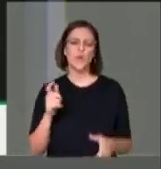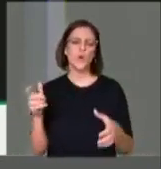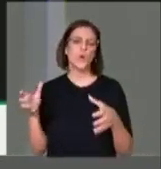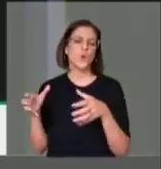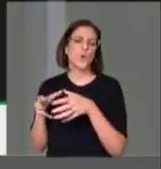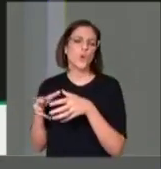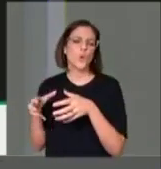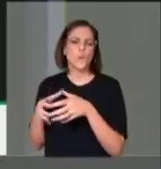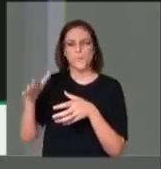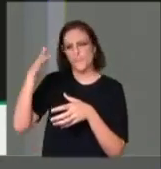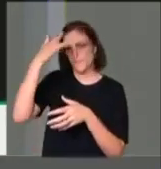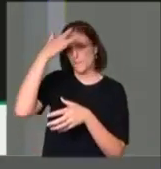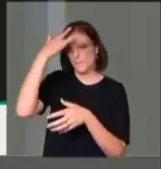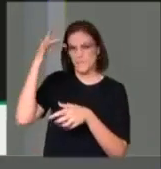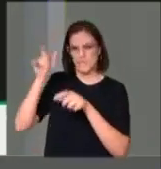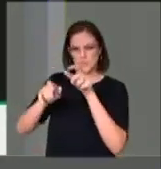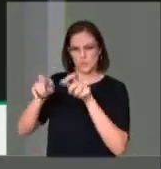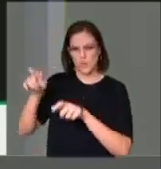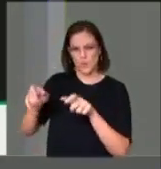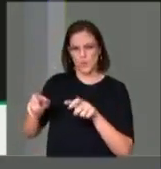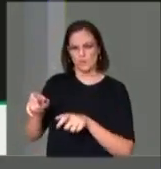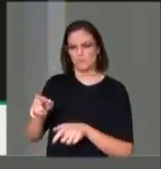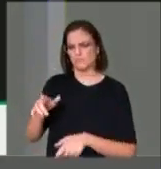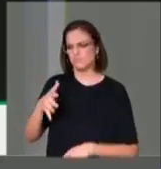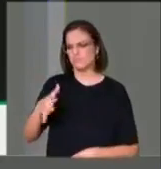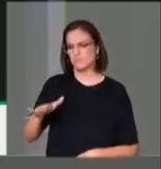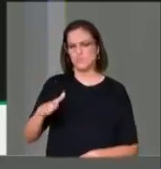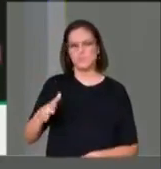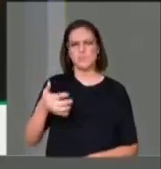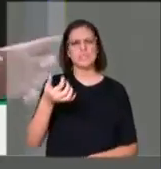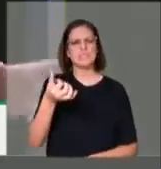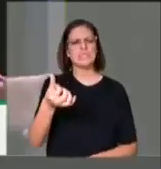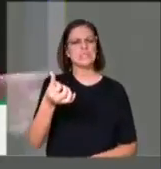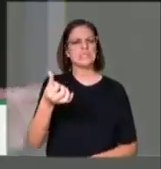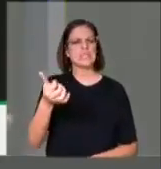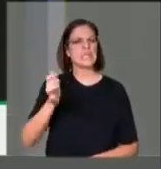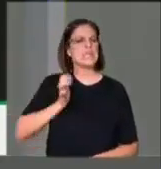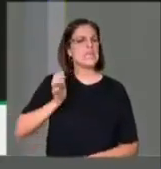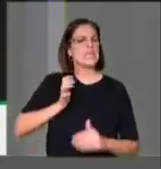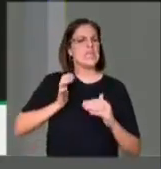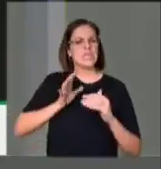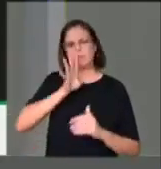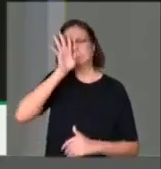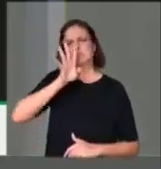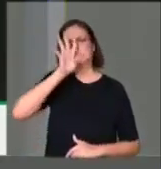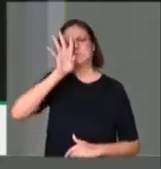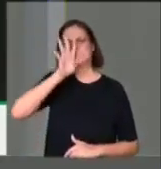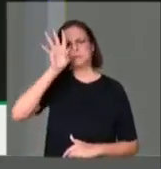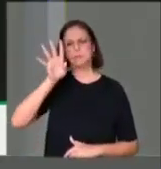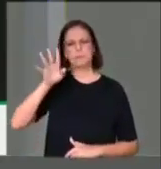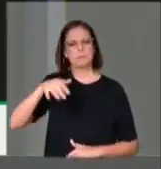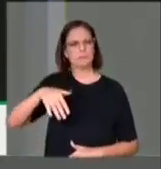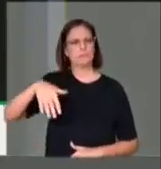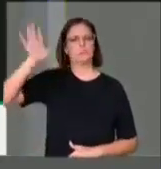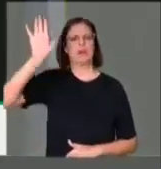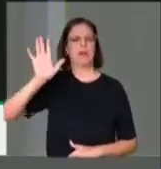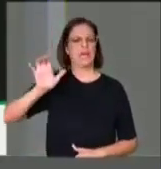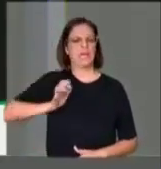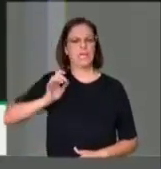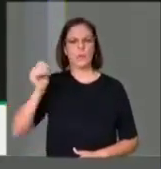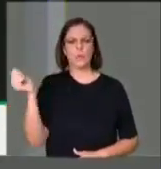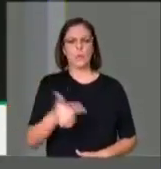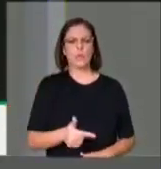no entorno daqueles 6 super ricos que detêm mais riquezas do que mais de 100